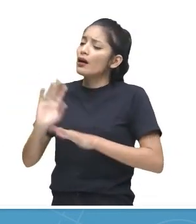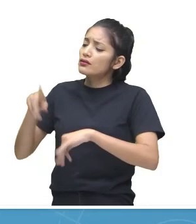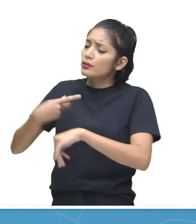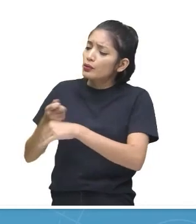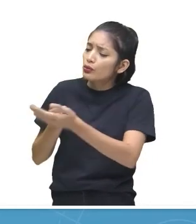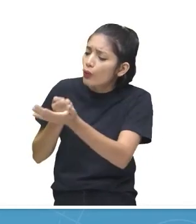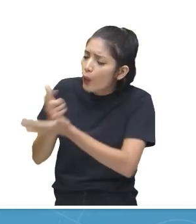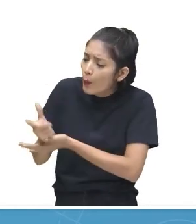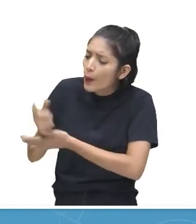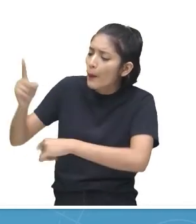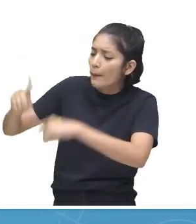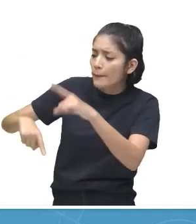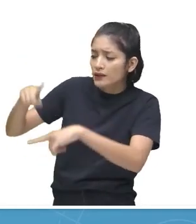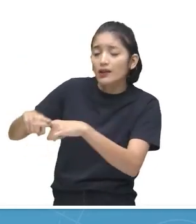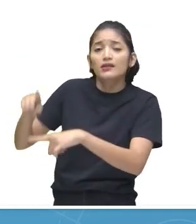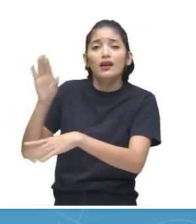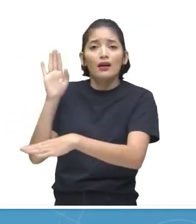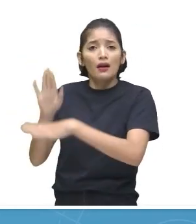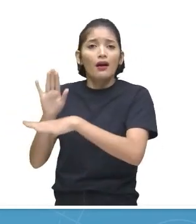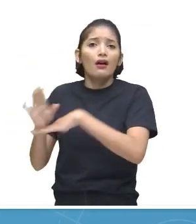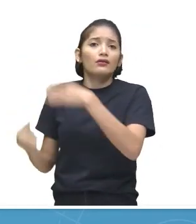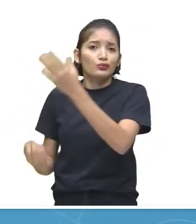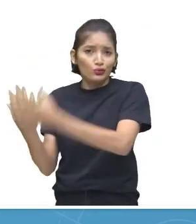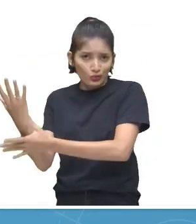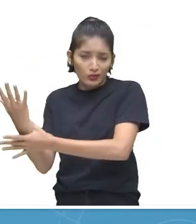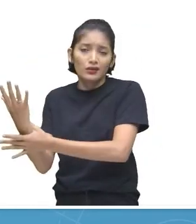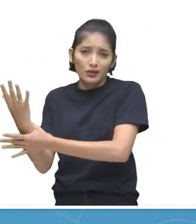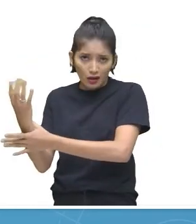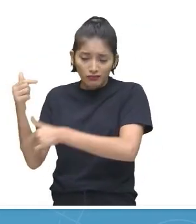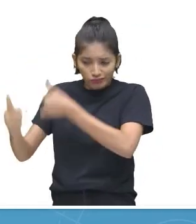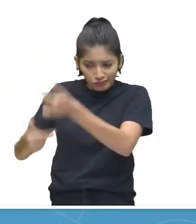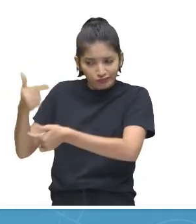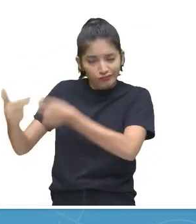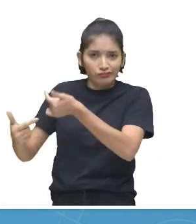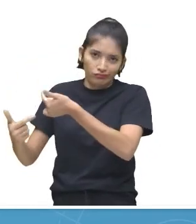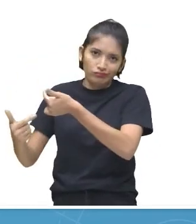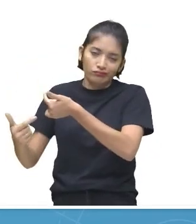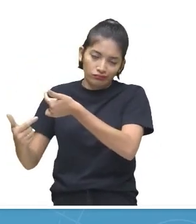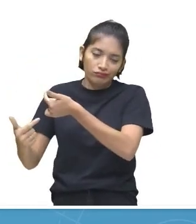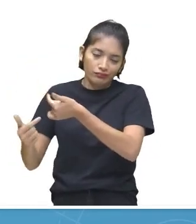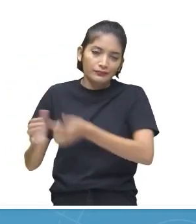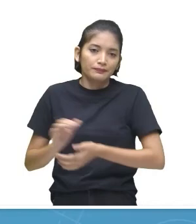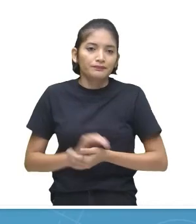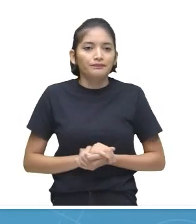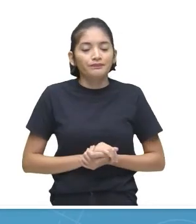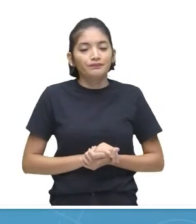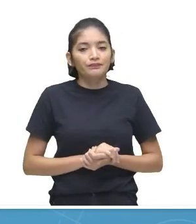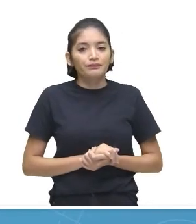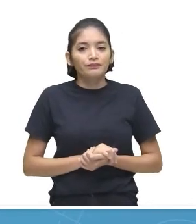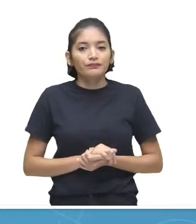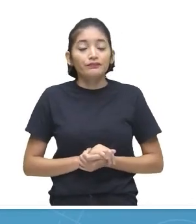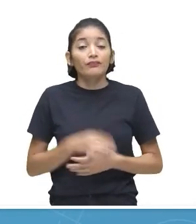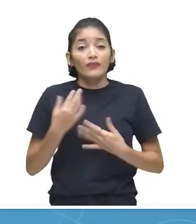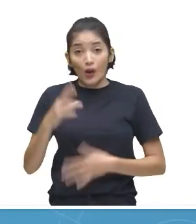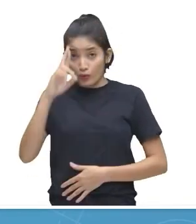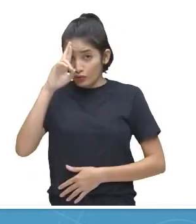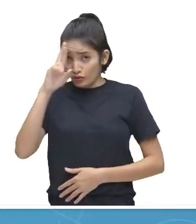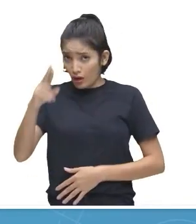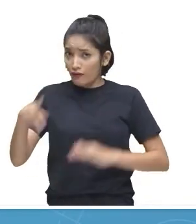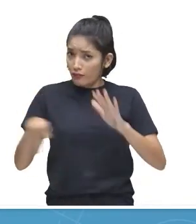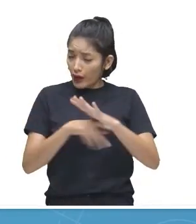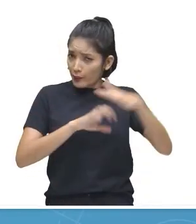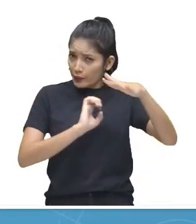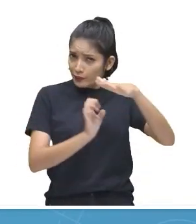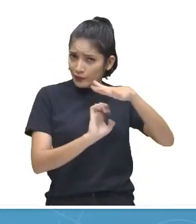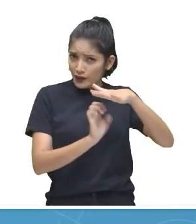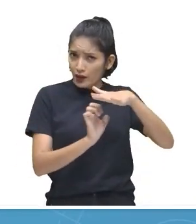consumir os produtos, produtos em gerais, e muitas vezes está ligado com o que ele mesmo acabou de produzir. E o dono dessa empresa, né,